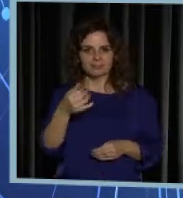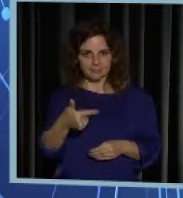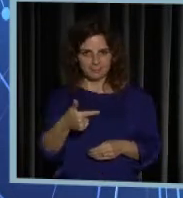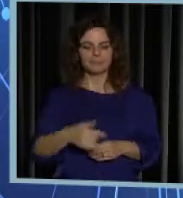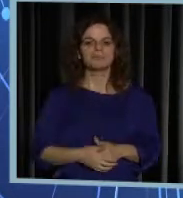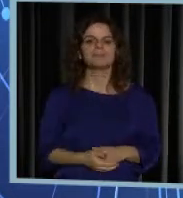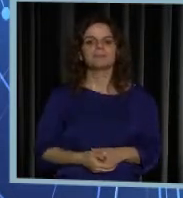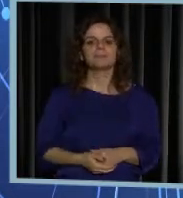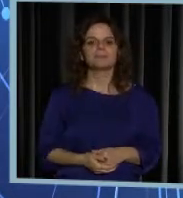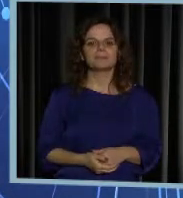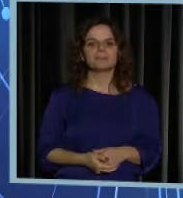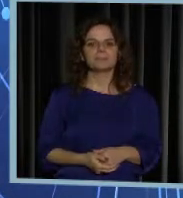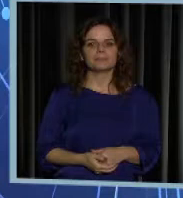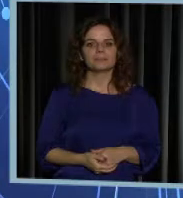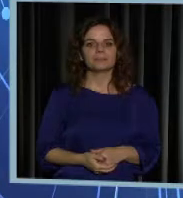portal.uab.pt.